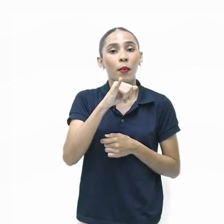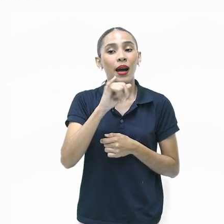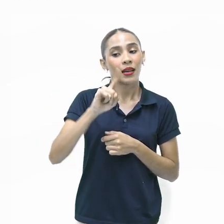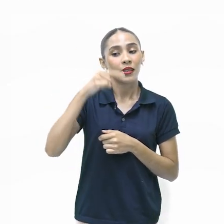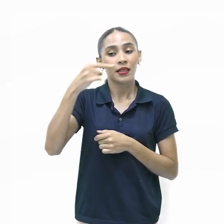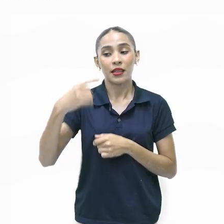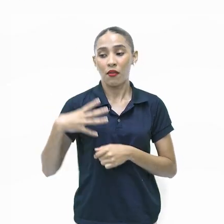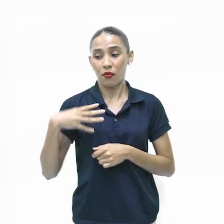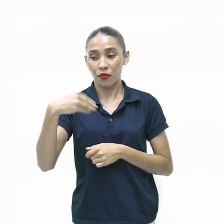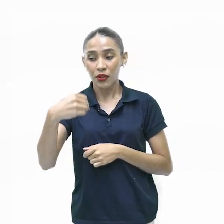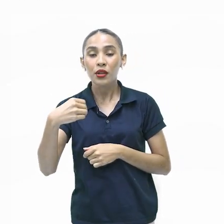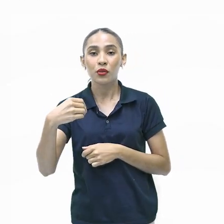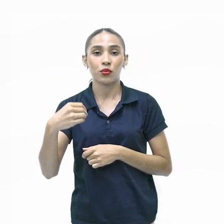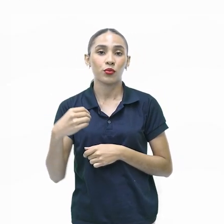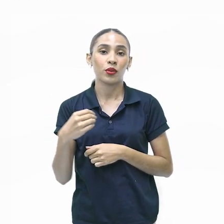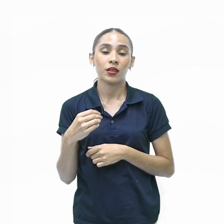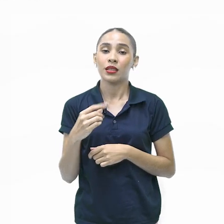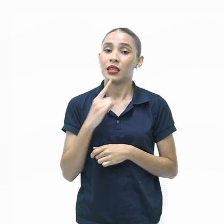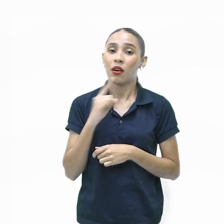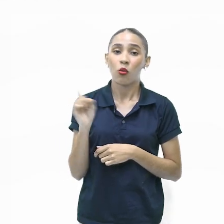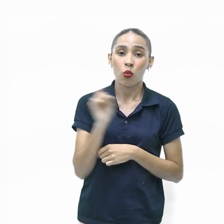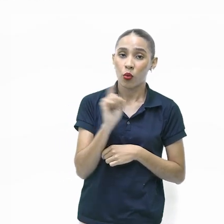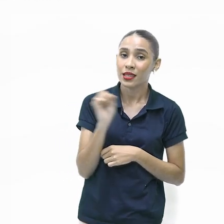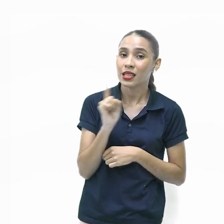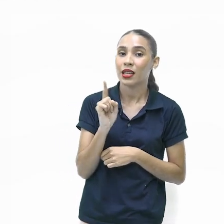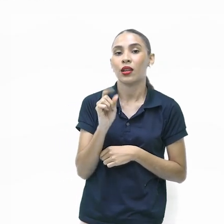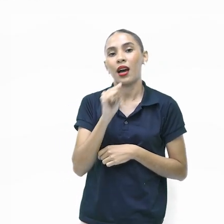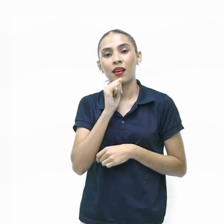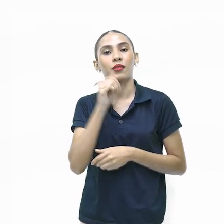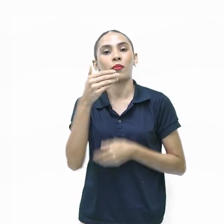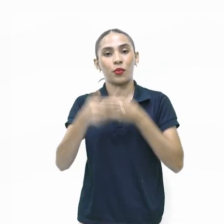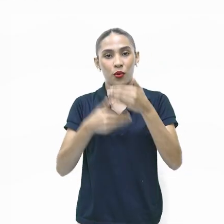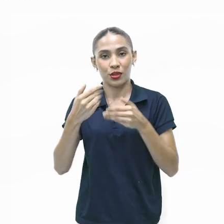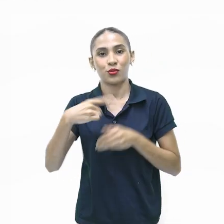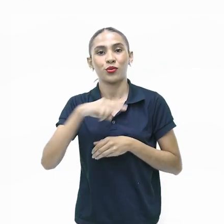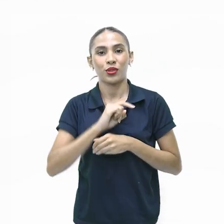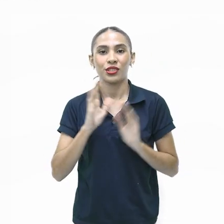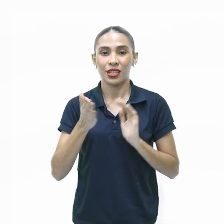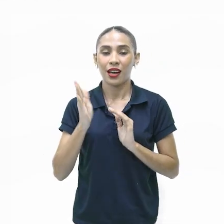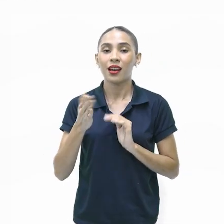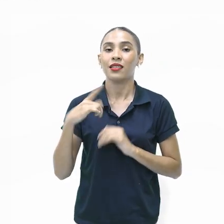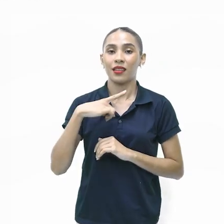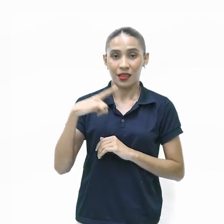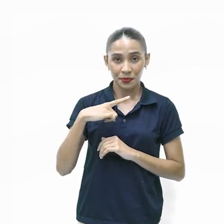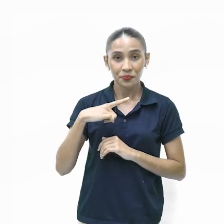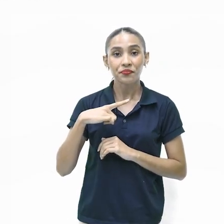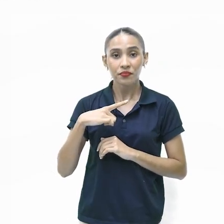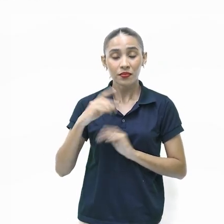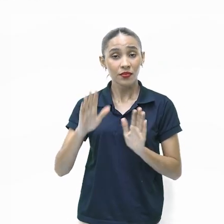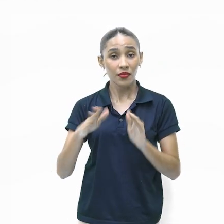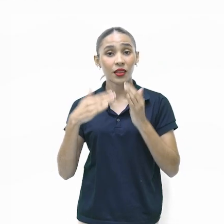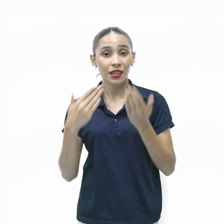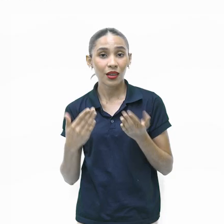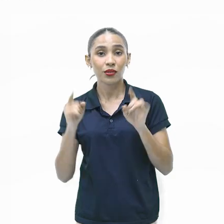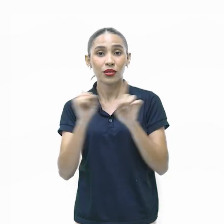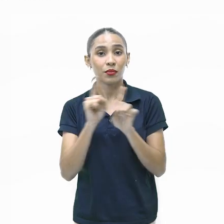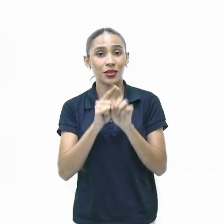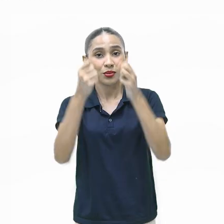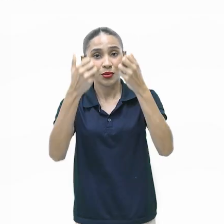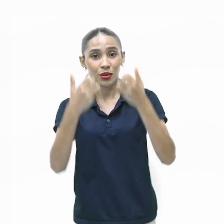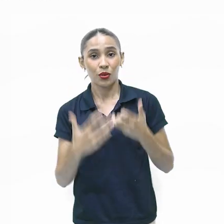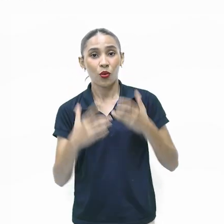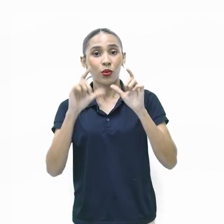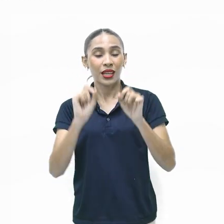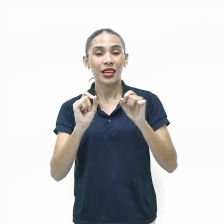filho, mesmo sem conhecer esses processos que hoje a gente já tem esse conhecimento. Né? Então, ele